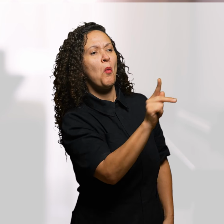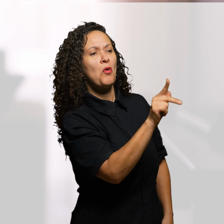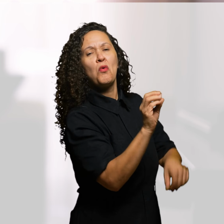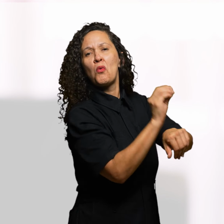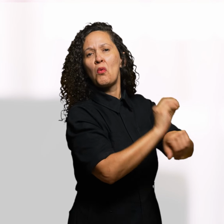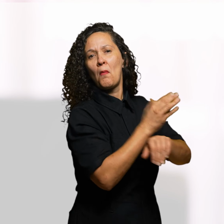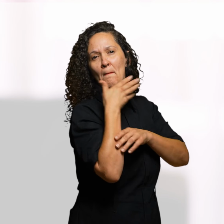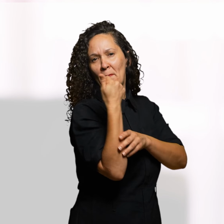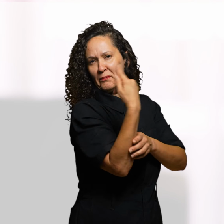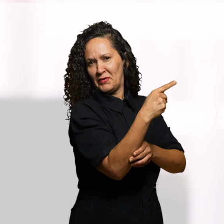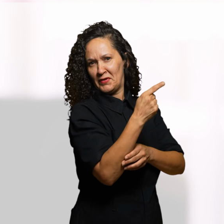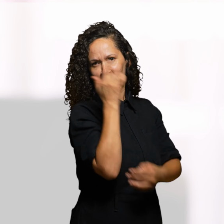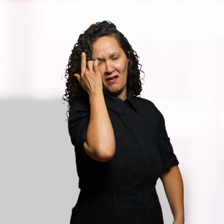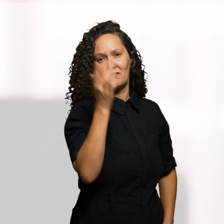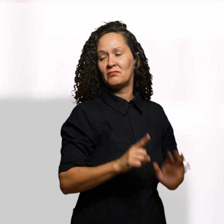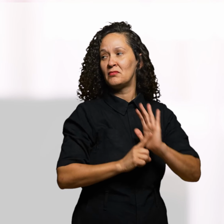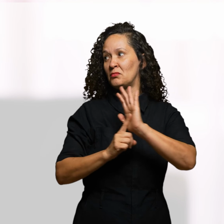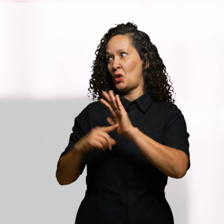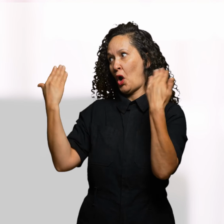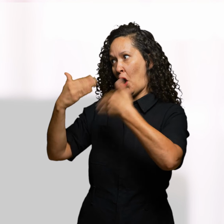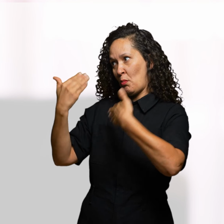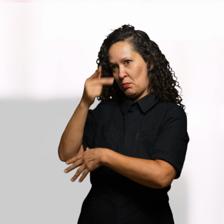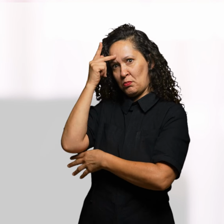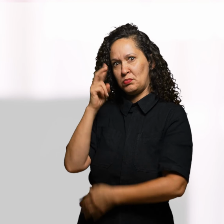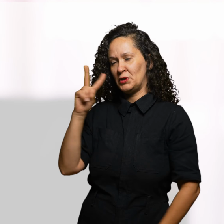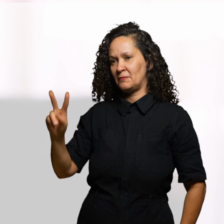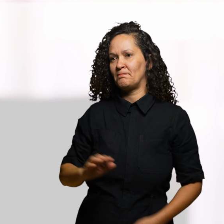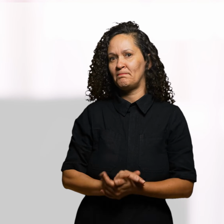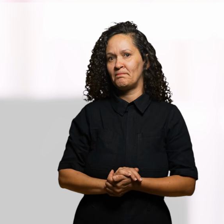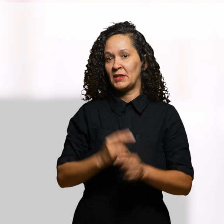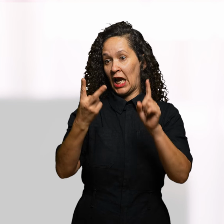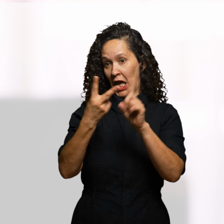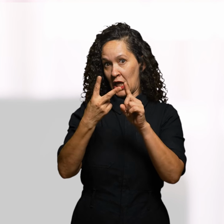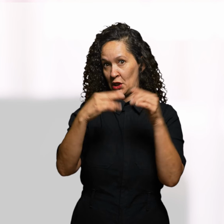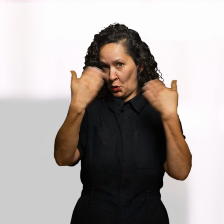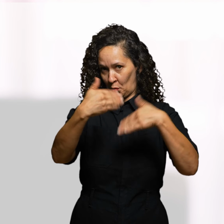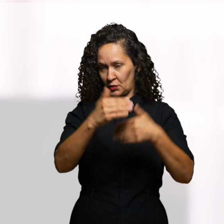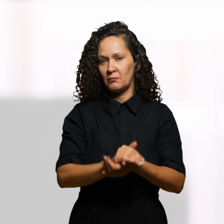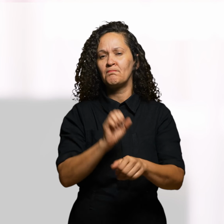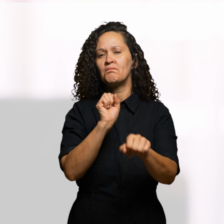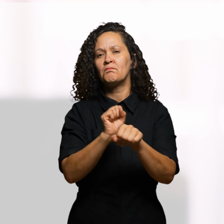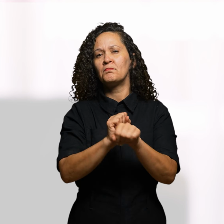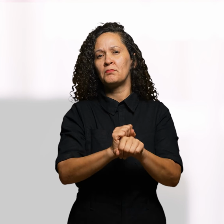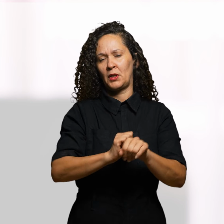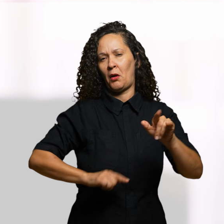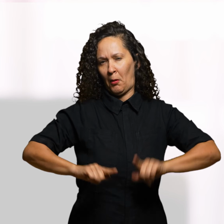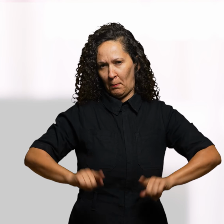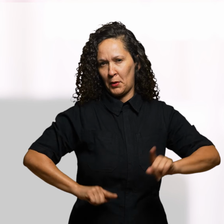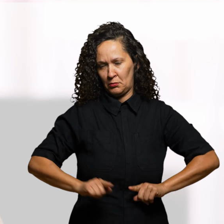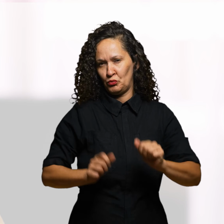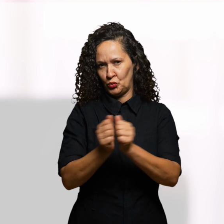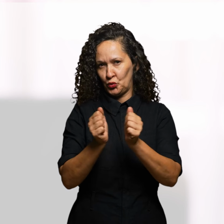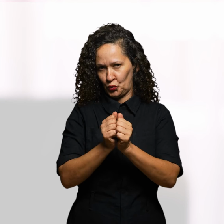te protegiu. Aí, mostrei a prova pra todo mundo. Aí na segunda prova, eu tava esperando a minha prima, que eu fazia aula